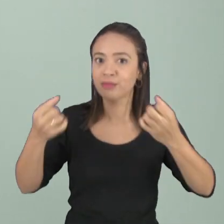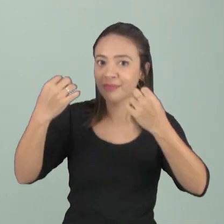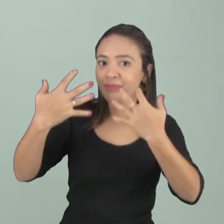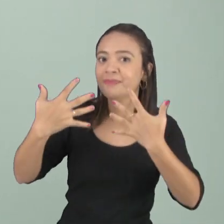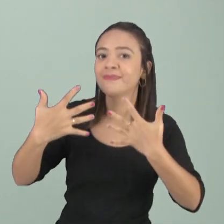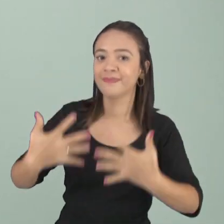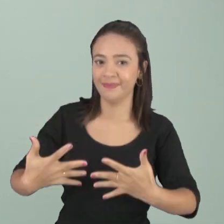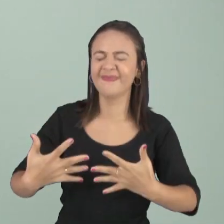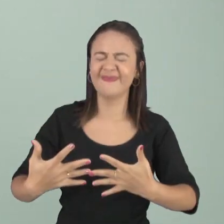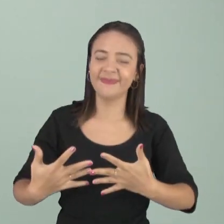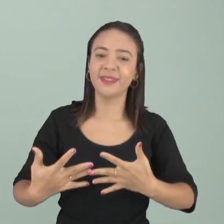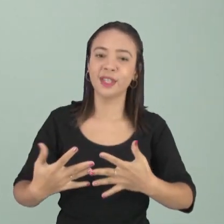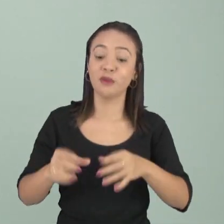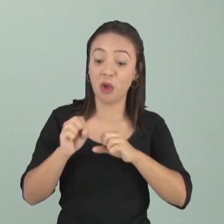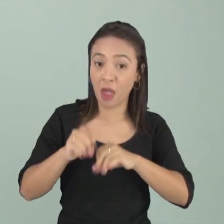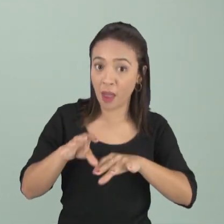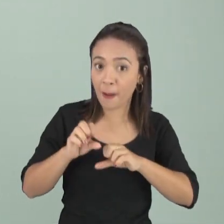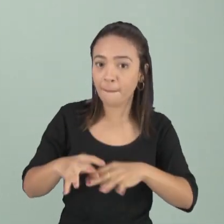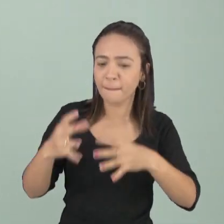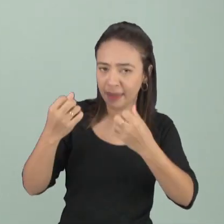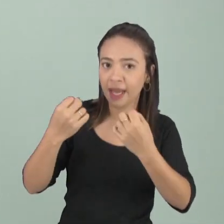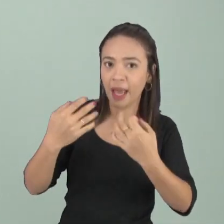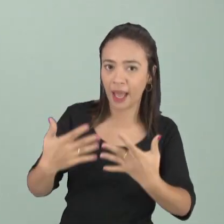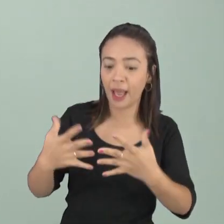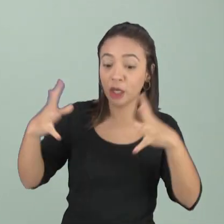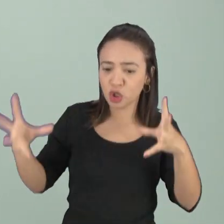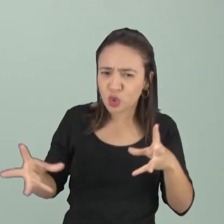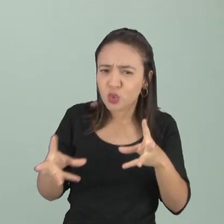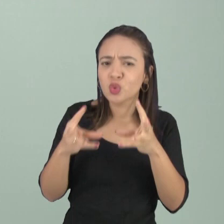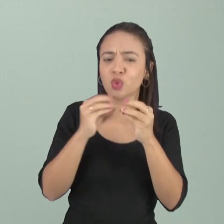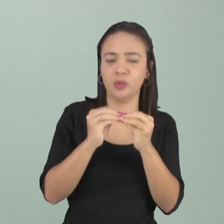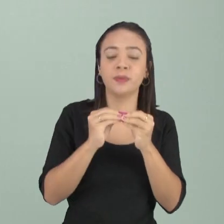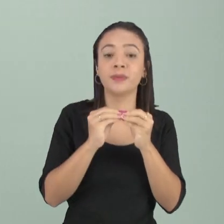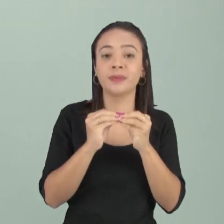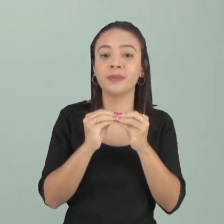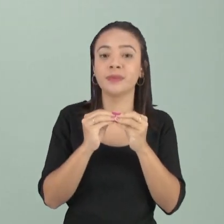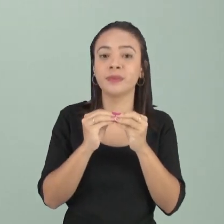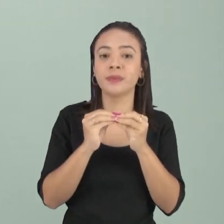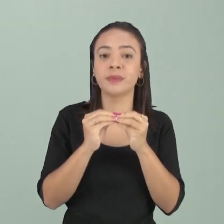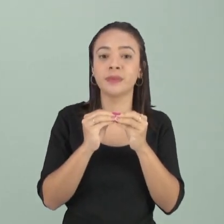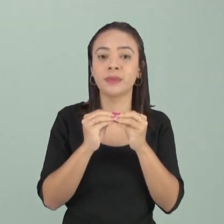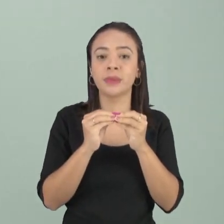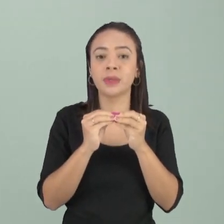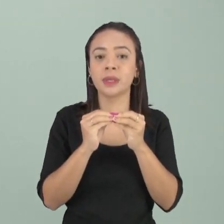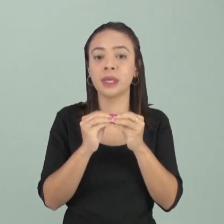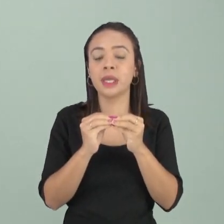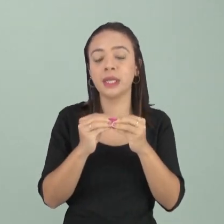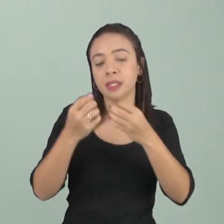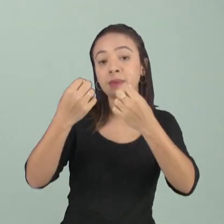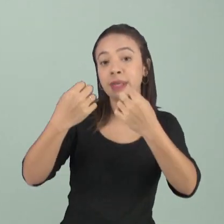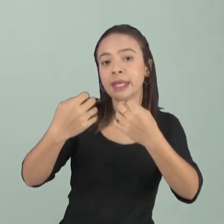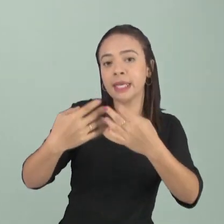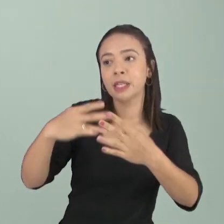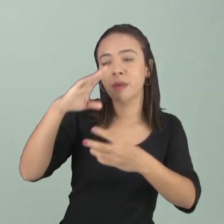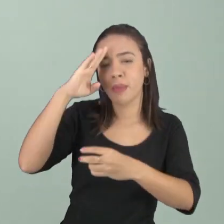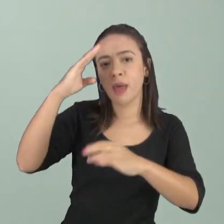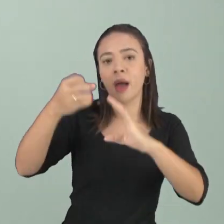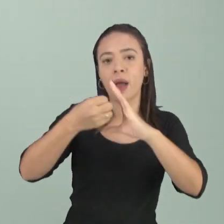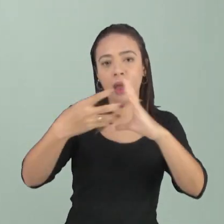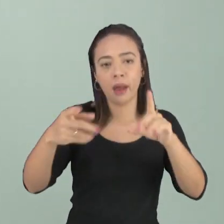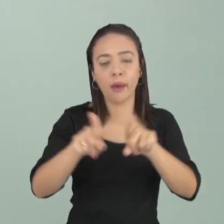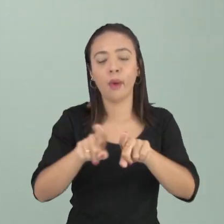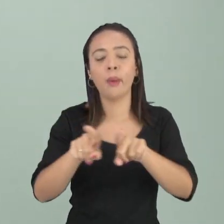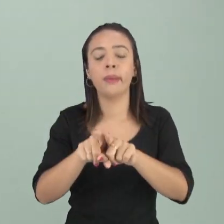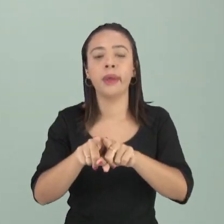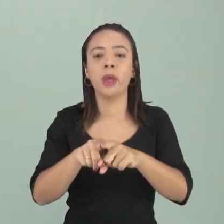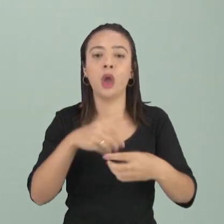dar um sucinto resumo, já vou resumir ali, de forma sucinta, trazendo as principais características, a forma de